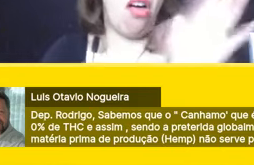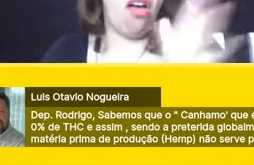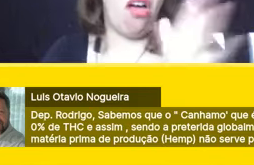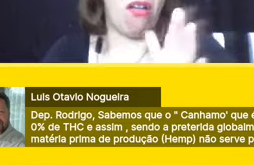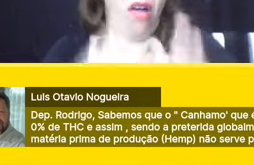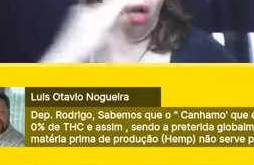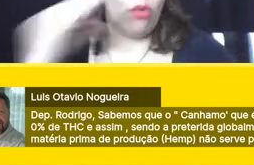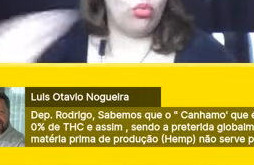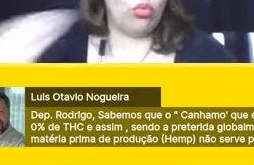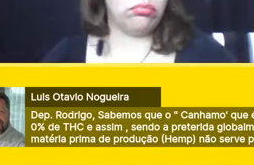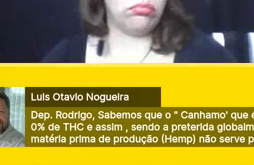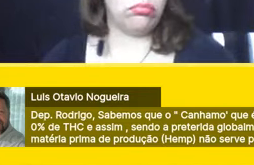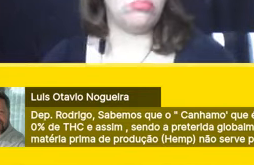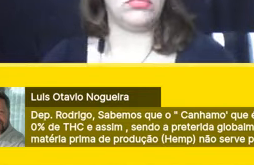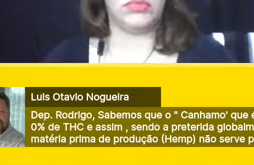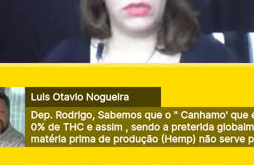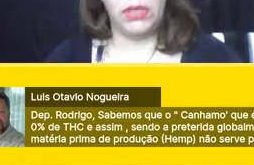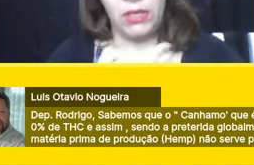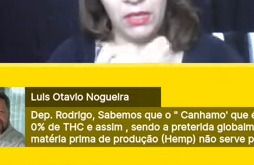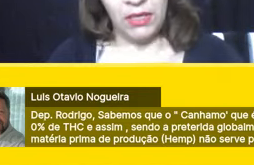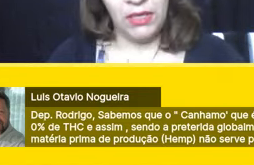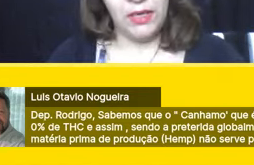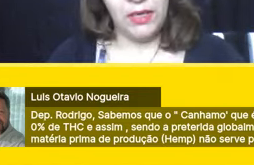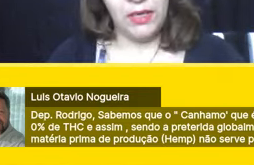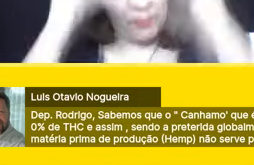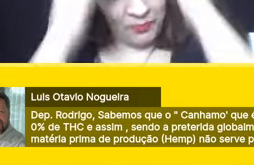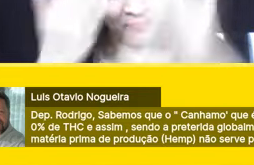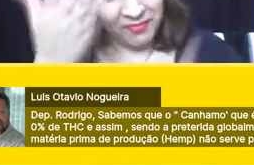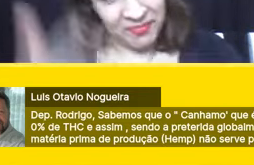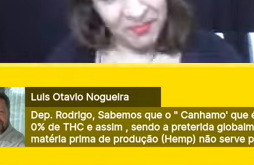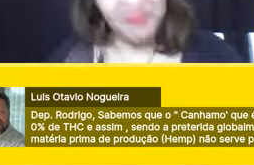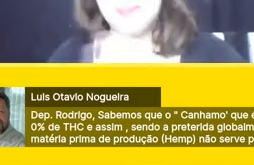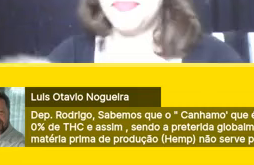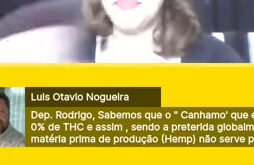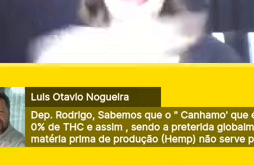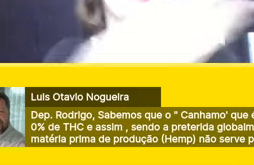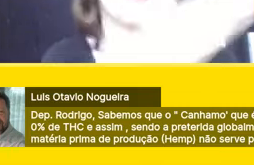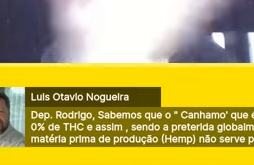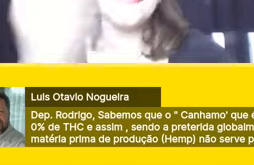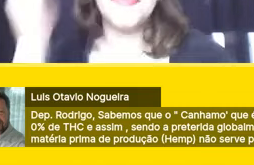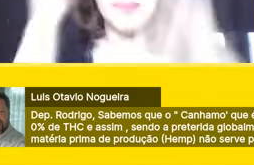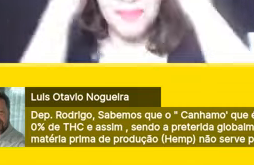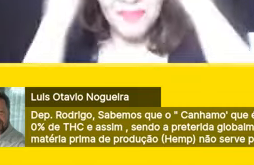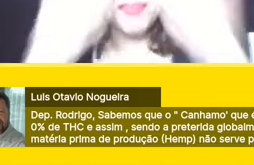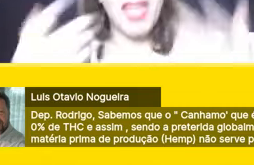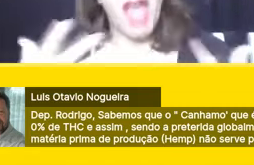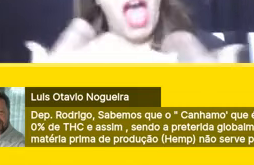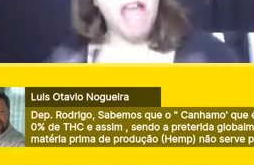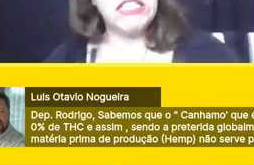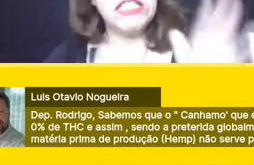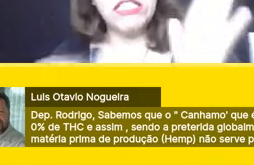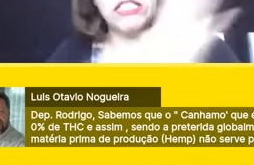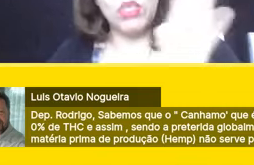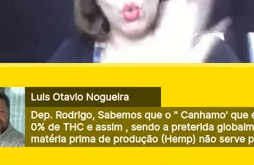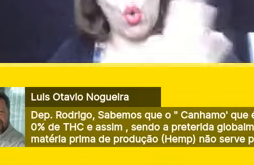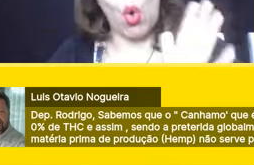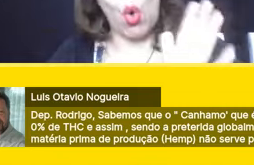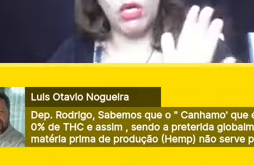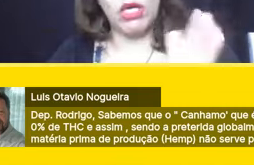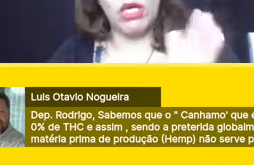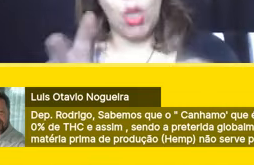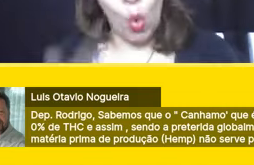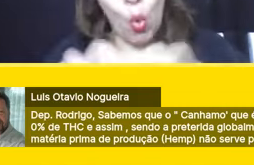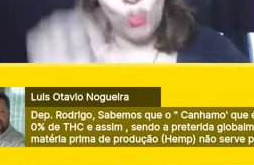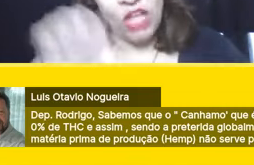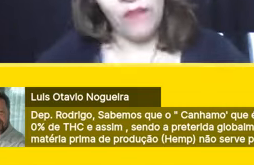adulto. Ressalto o meu respeito pela sua opinião e de todos que são favor e contra, pois é